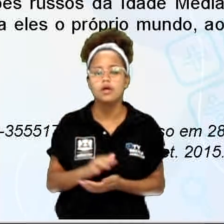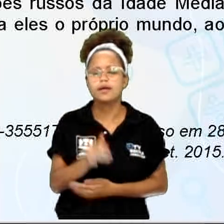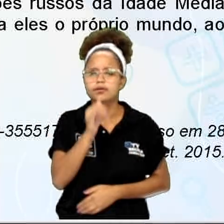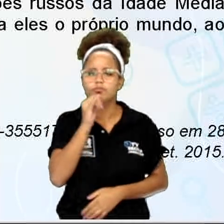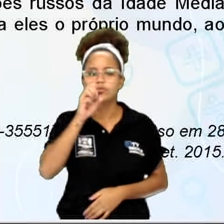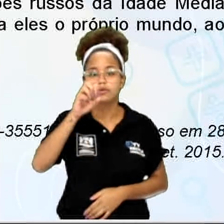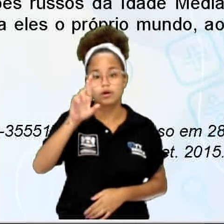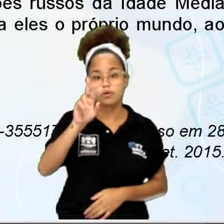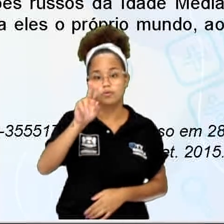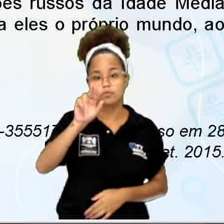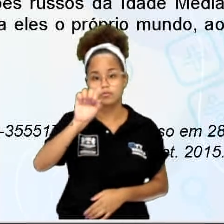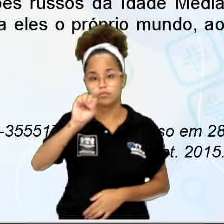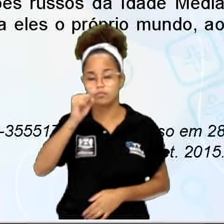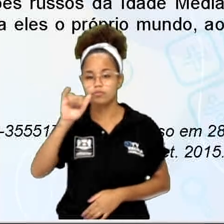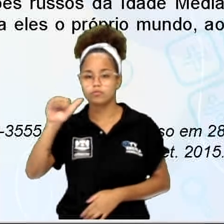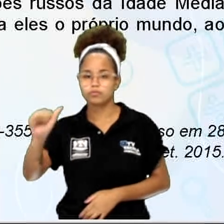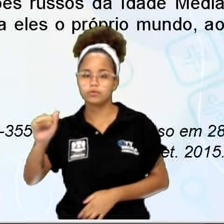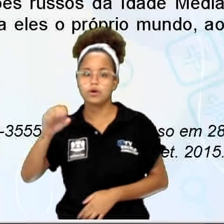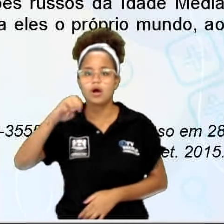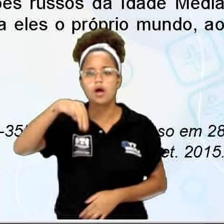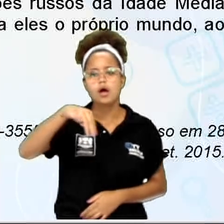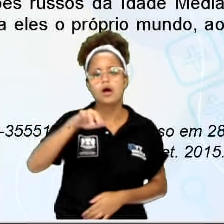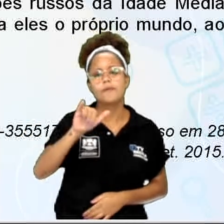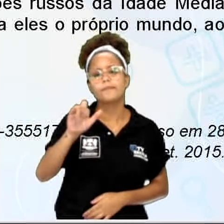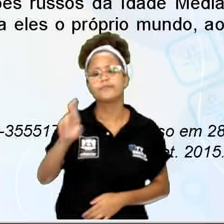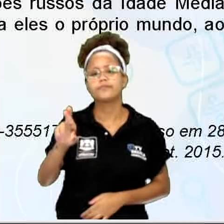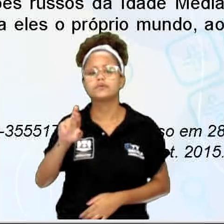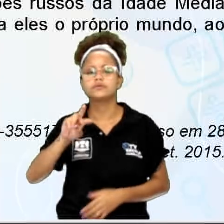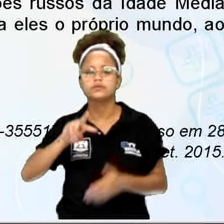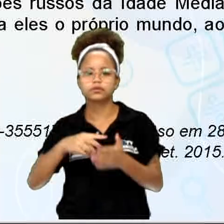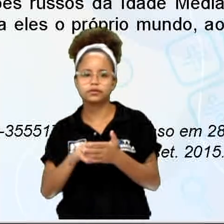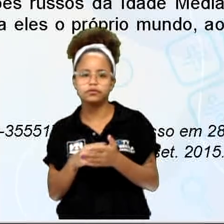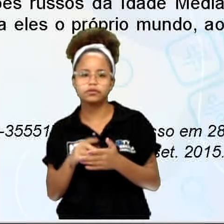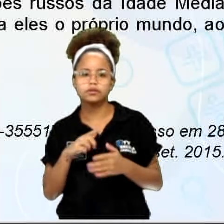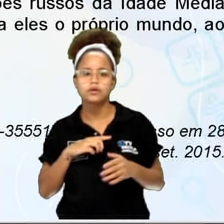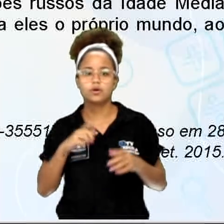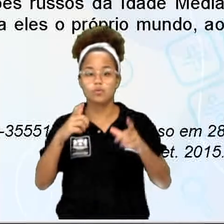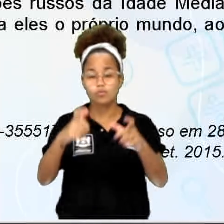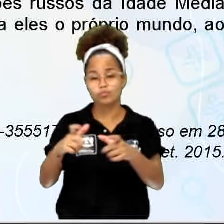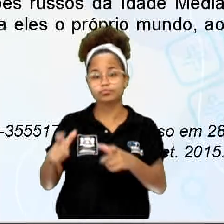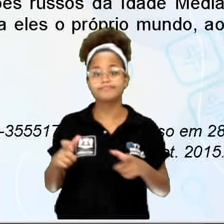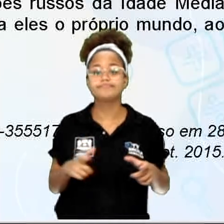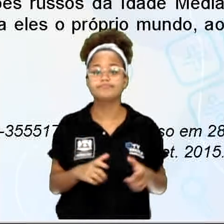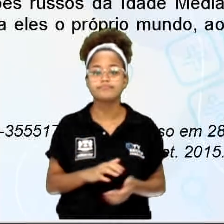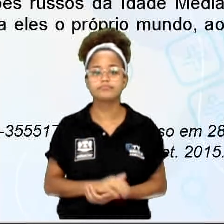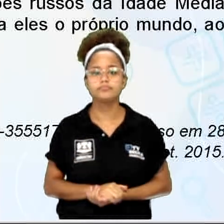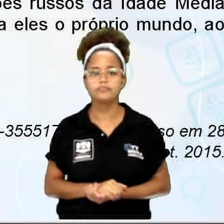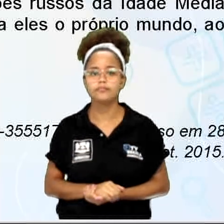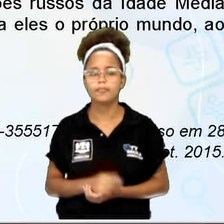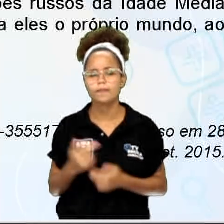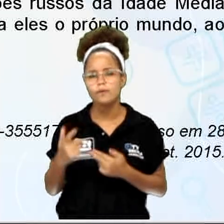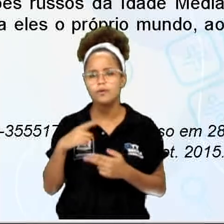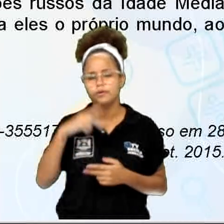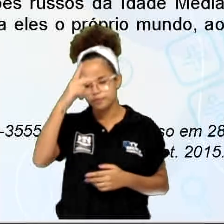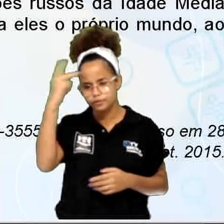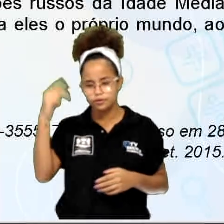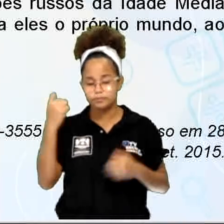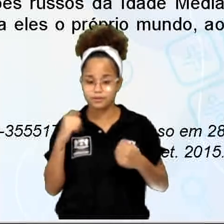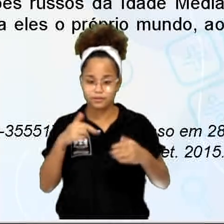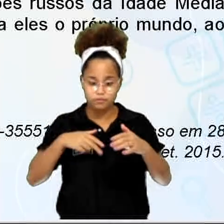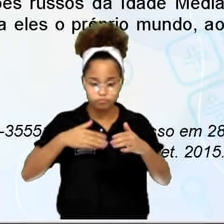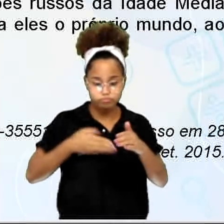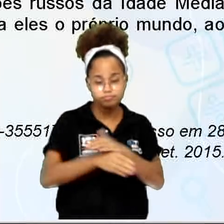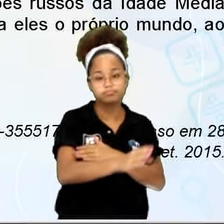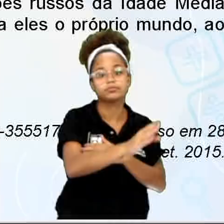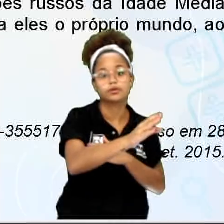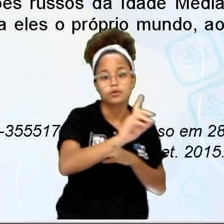paz. É que, com os aldeões russos da Idade Média, tinham de fugir para as florestas em tempos de